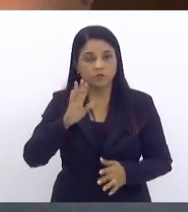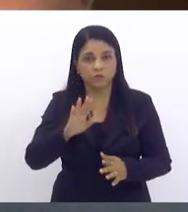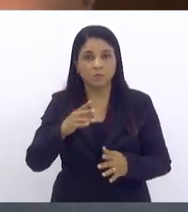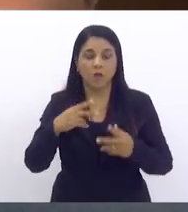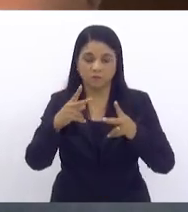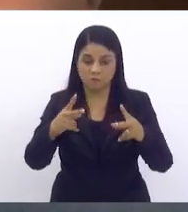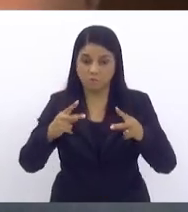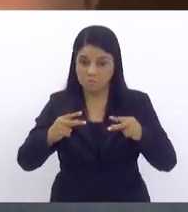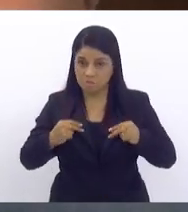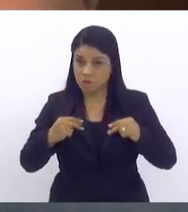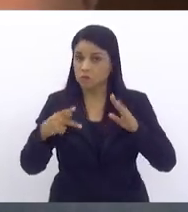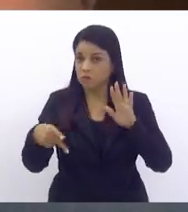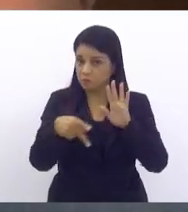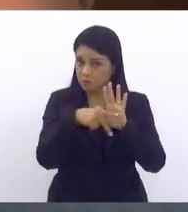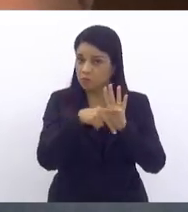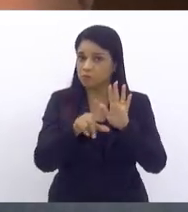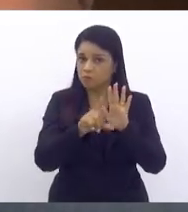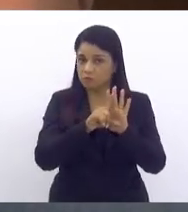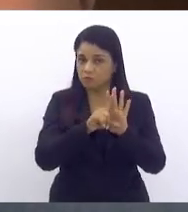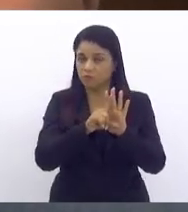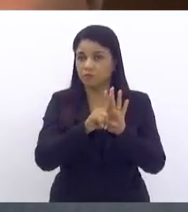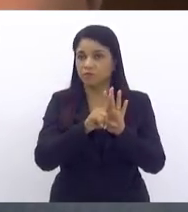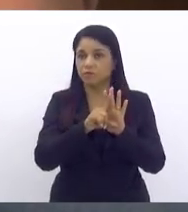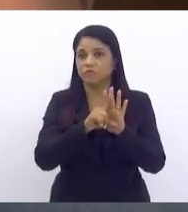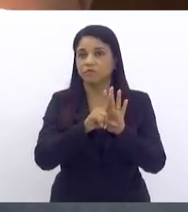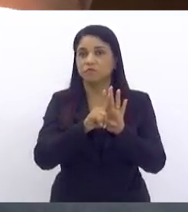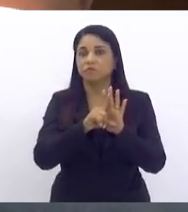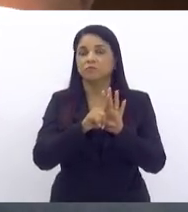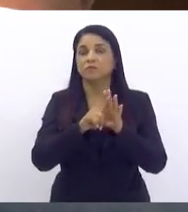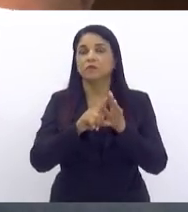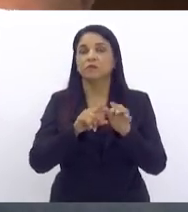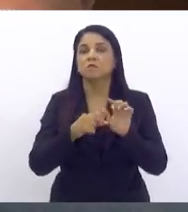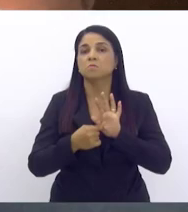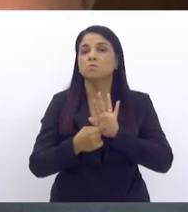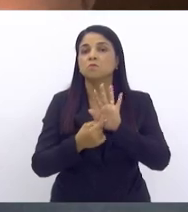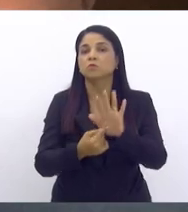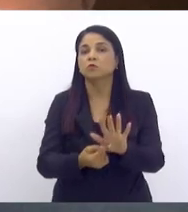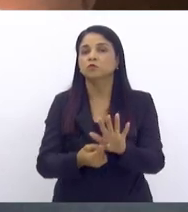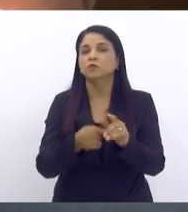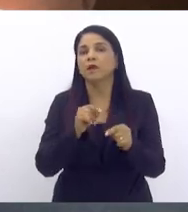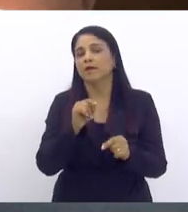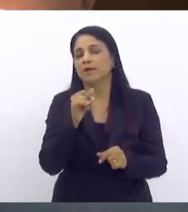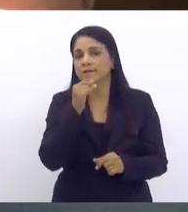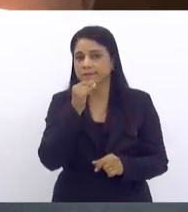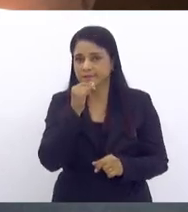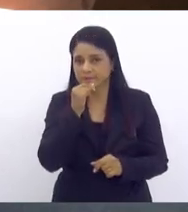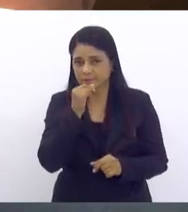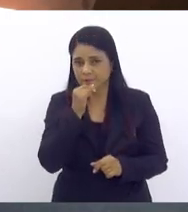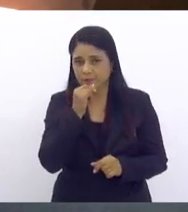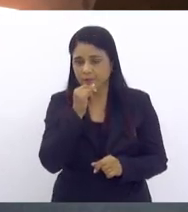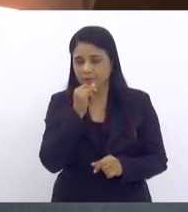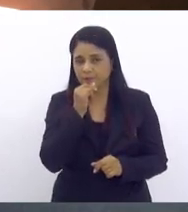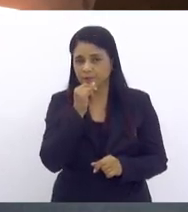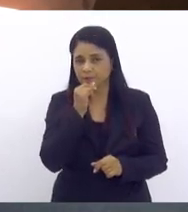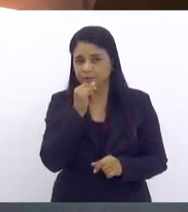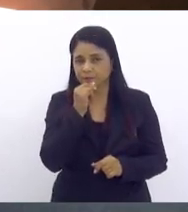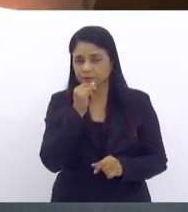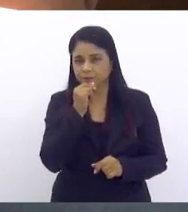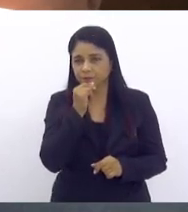de desmistificar certas falácias. Em primeiro lugar, uma falácia de que nós